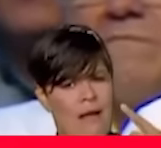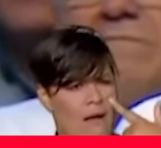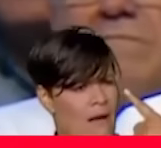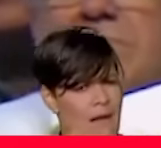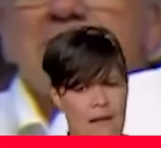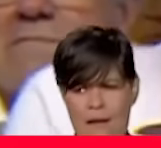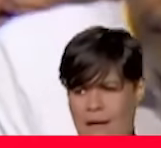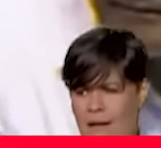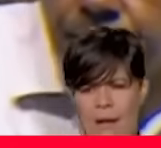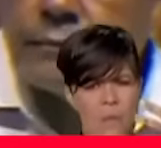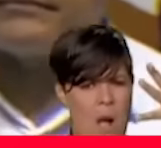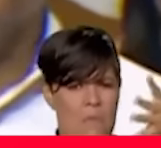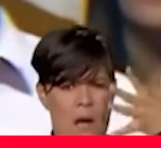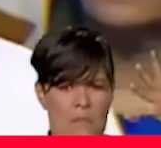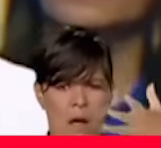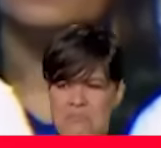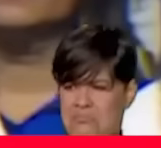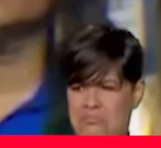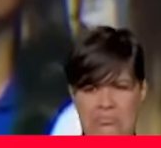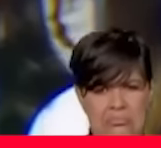muitos companheiros e companheiras,